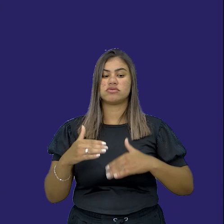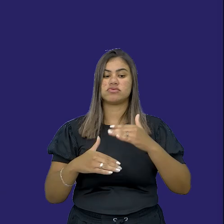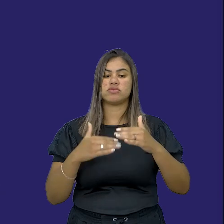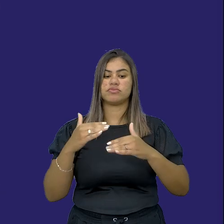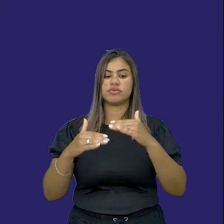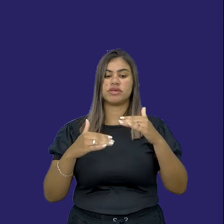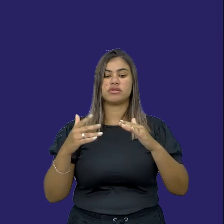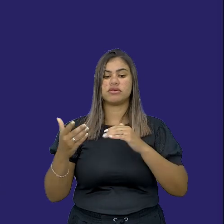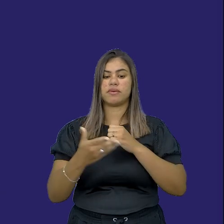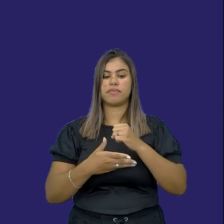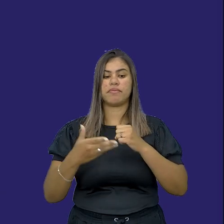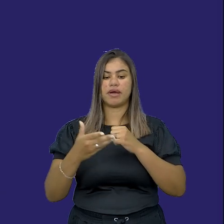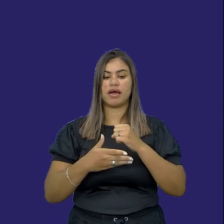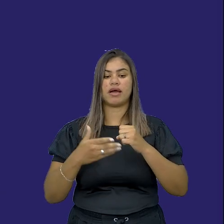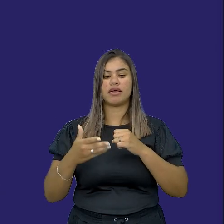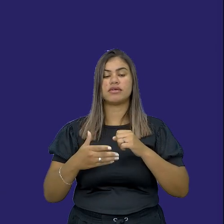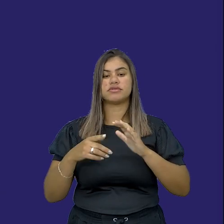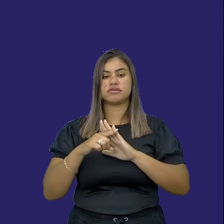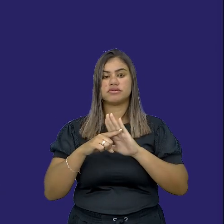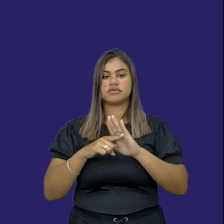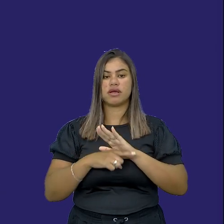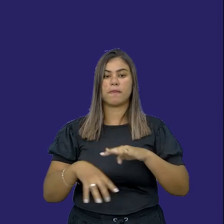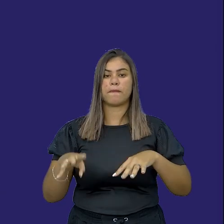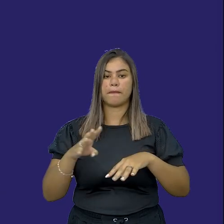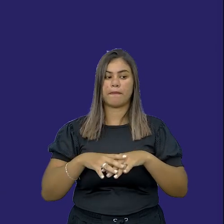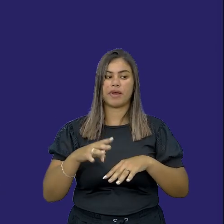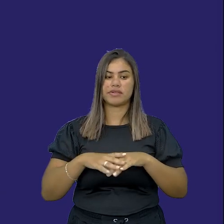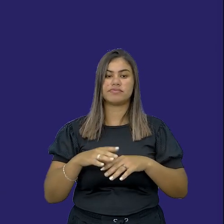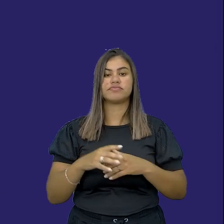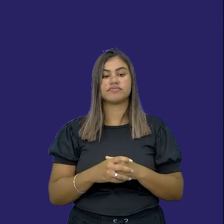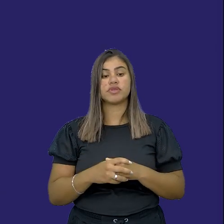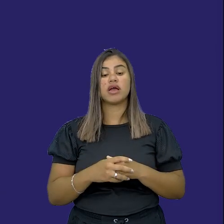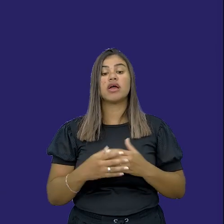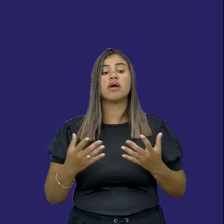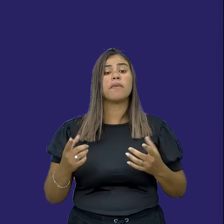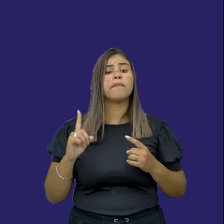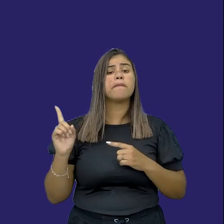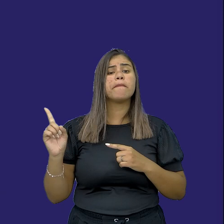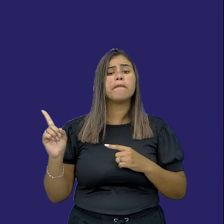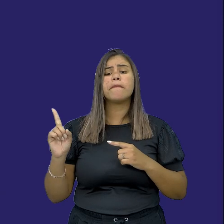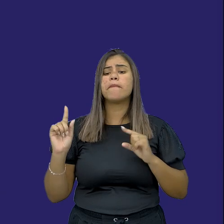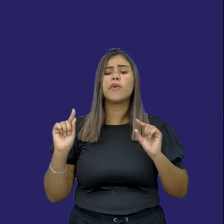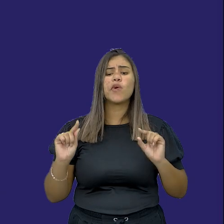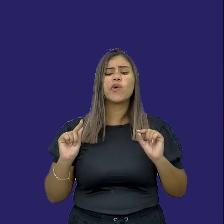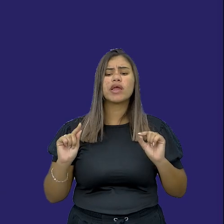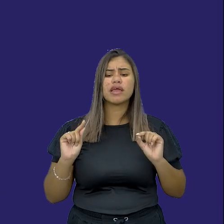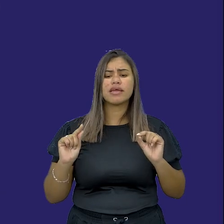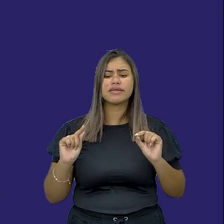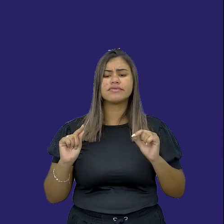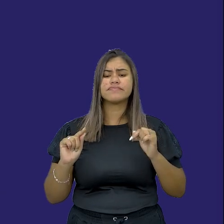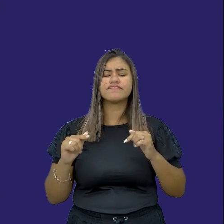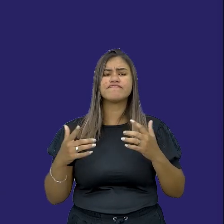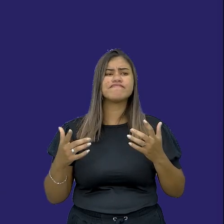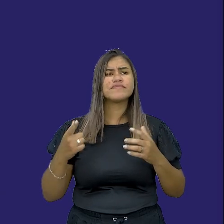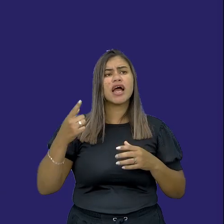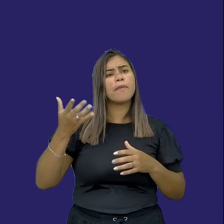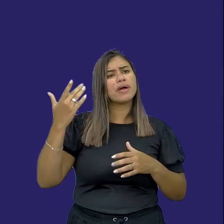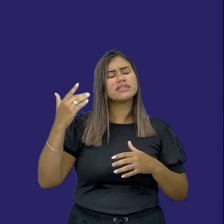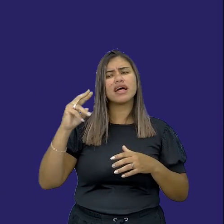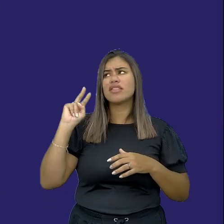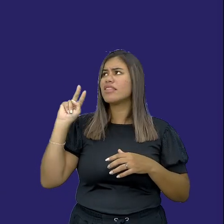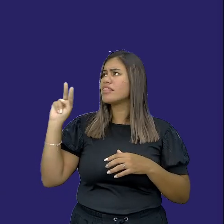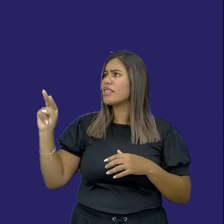da investigação matemática. Então, qual foi o nosso objeto aqui? Quando nós pensamos, o que passava pela